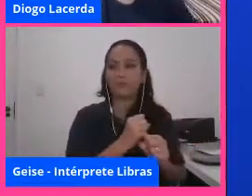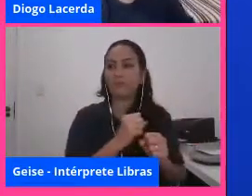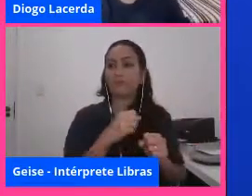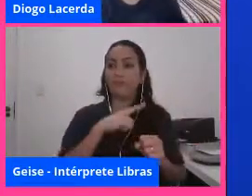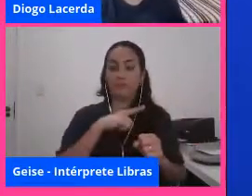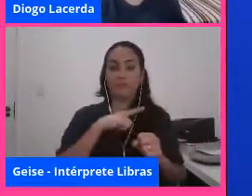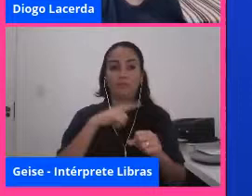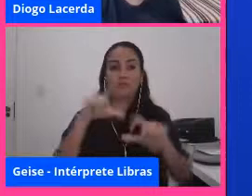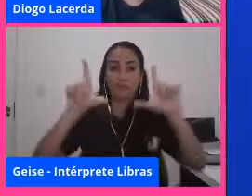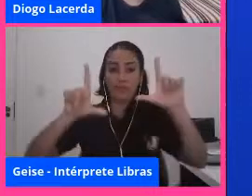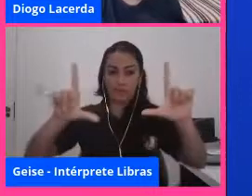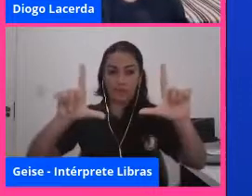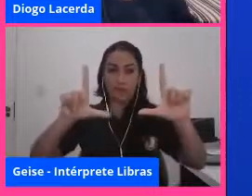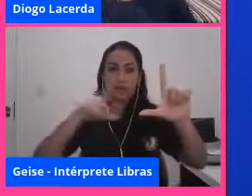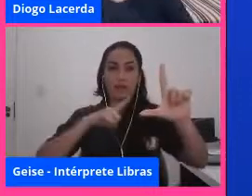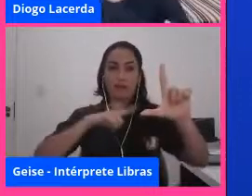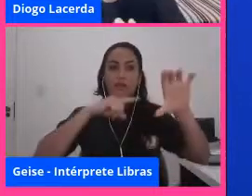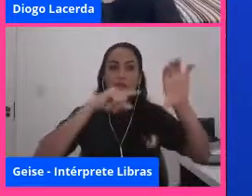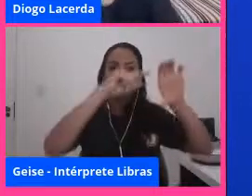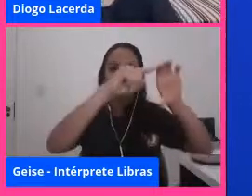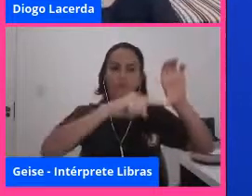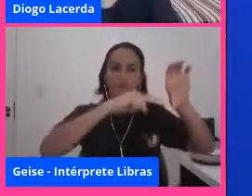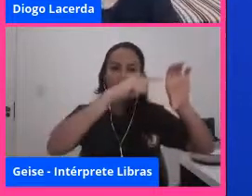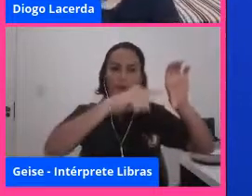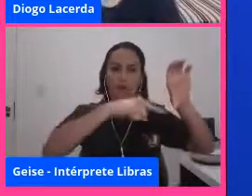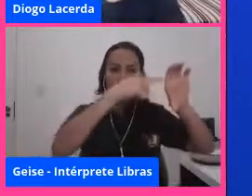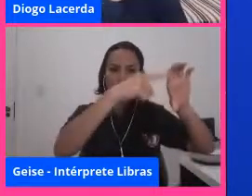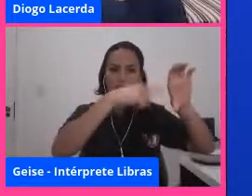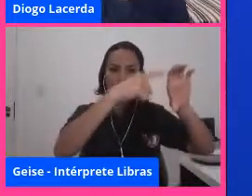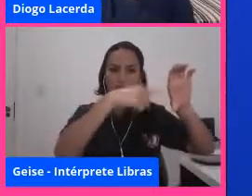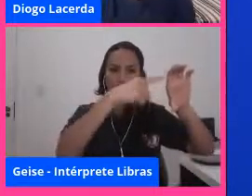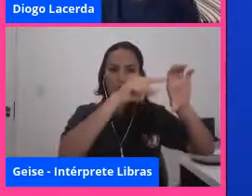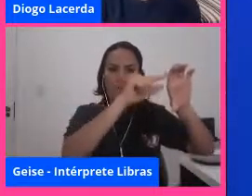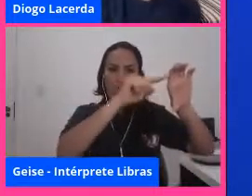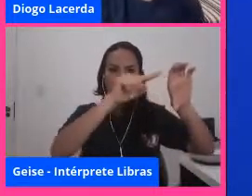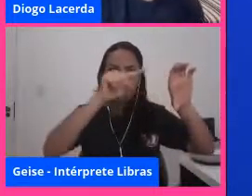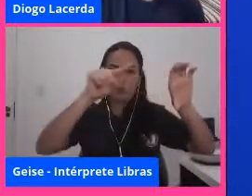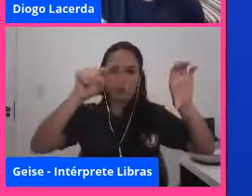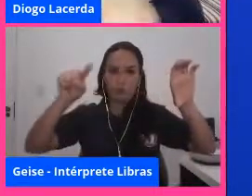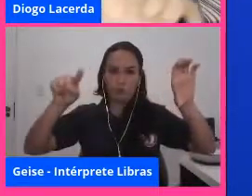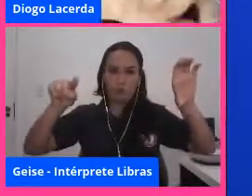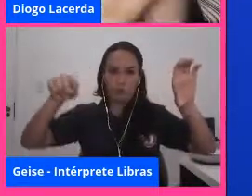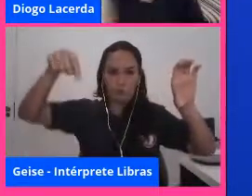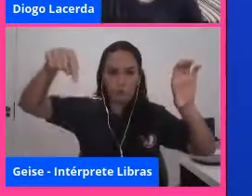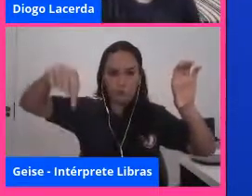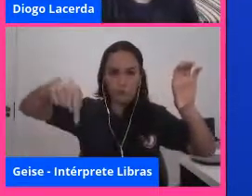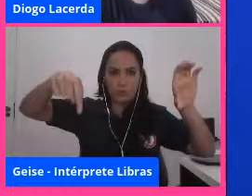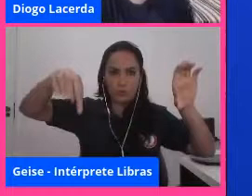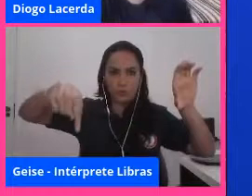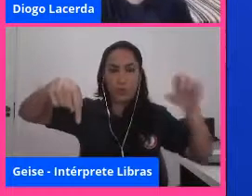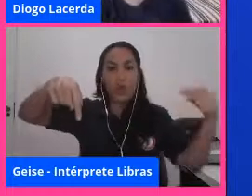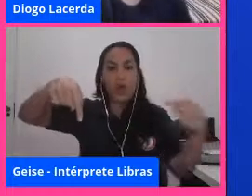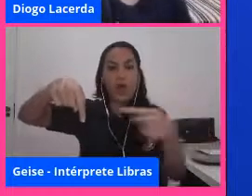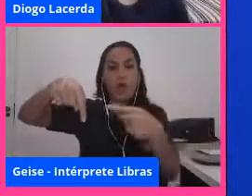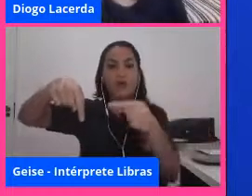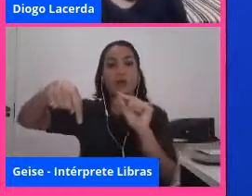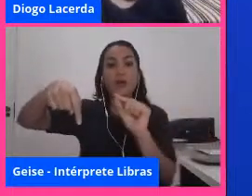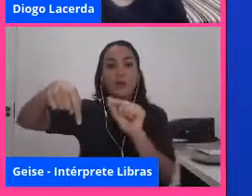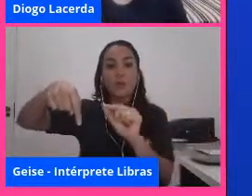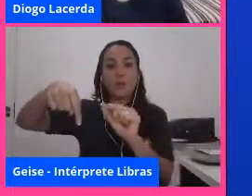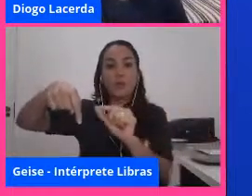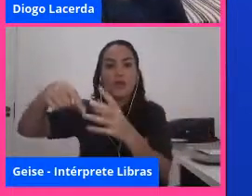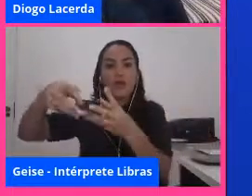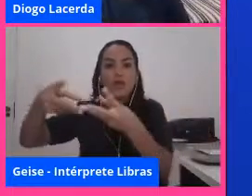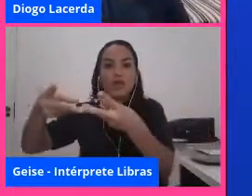um filamento, tem um carretel, tem a cabeça de extrusão e tem um plástico, o plástico que vai ser o carretel, que vai ser